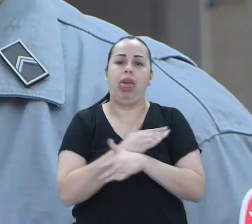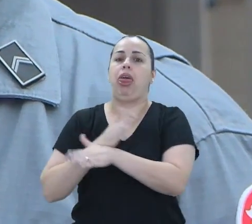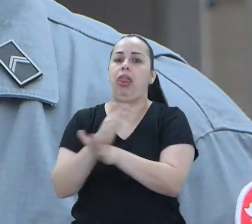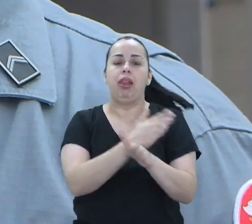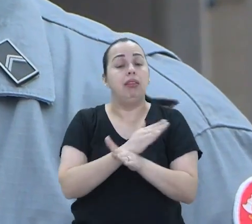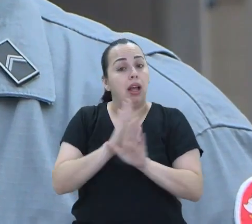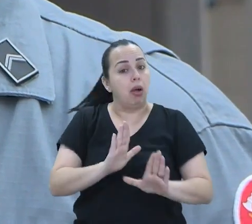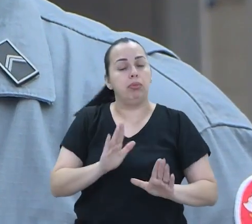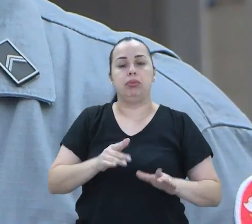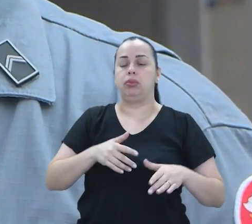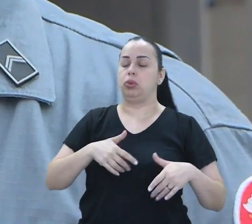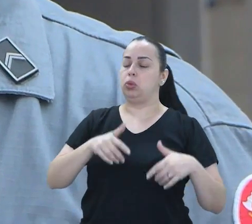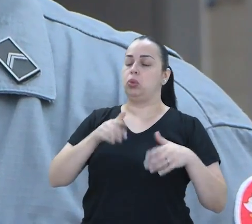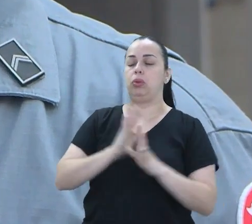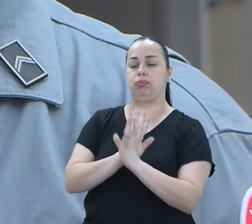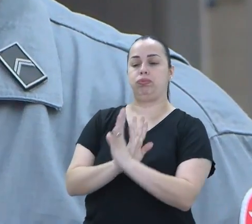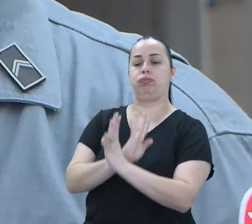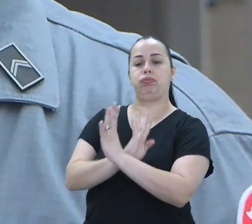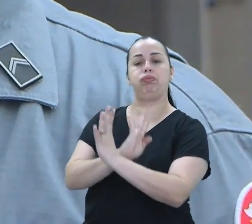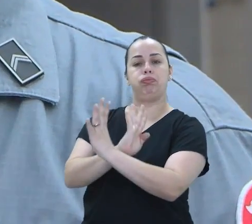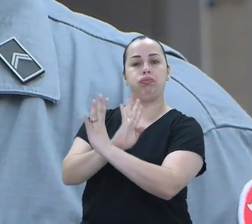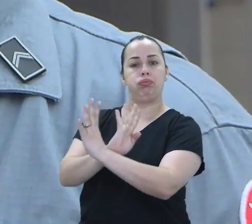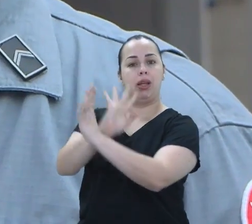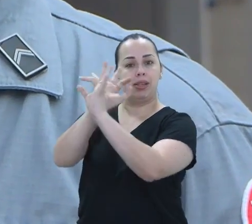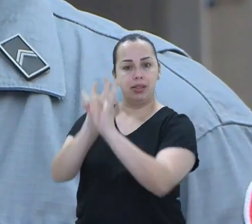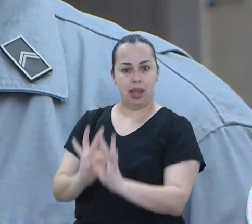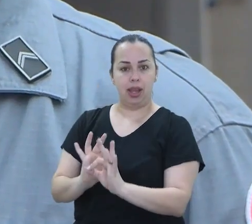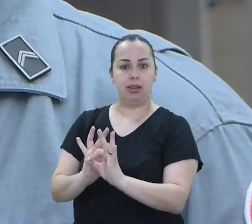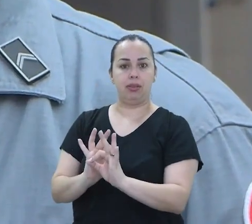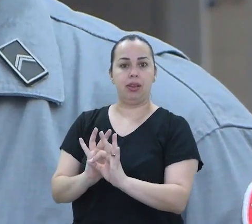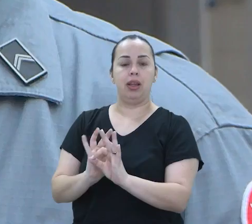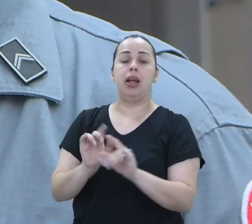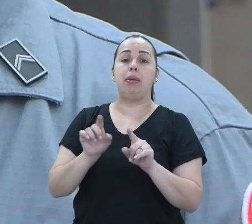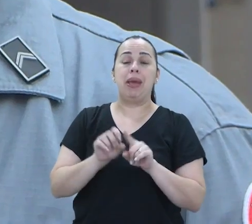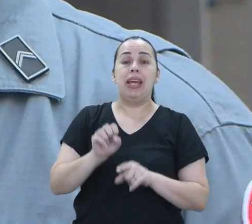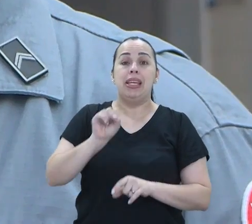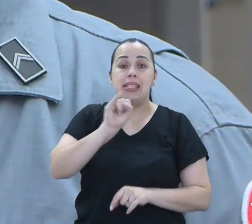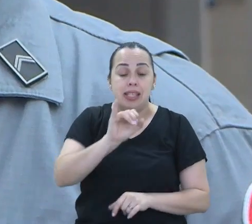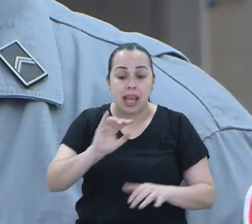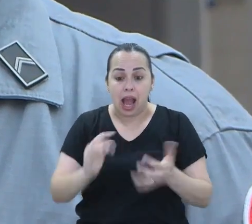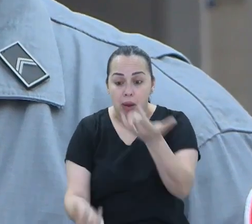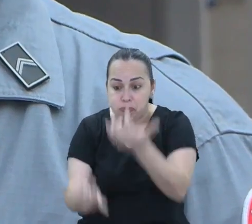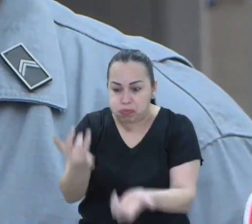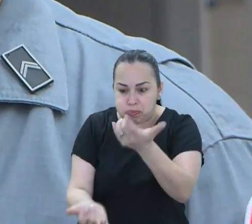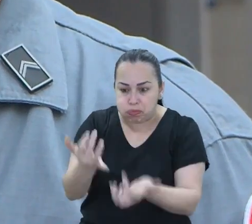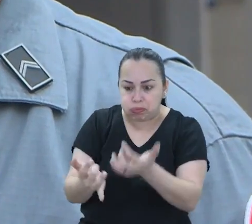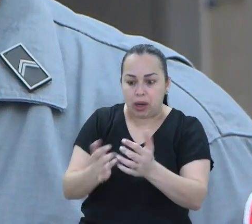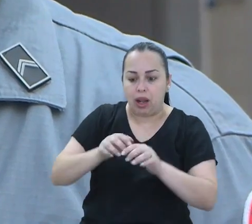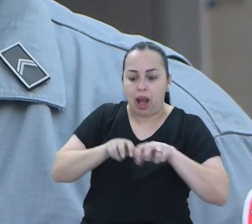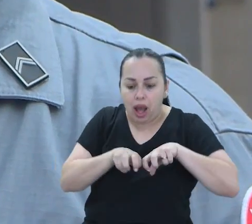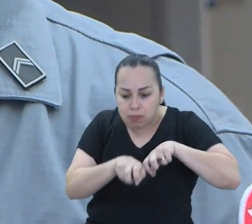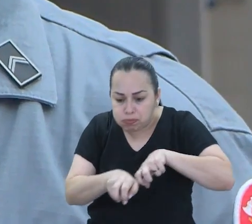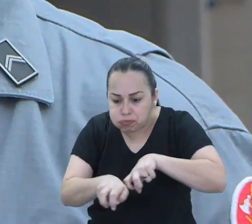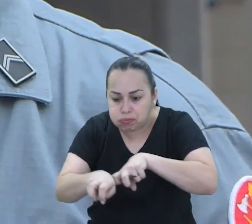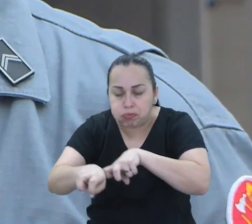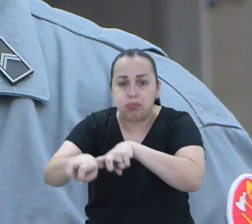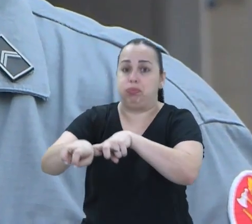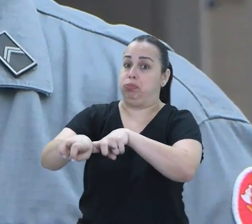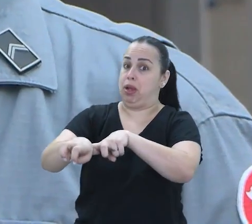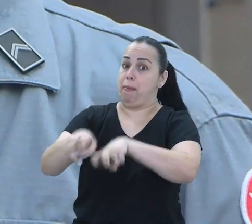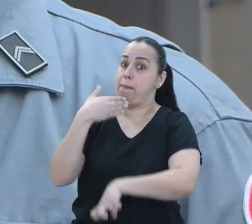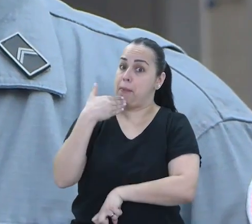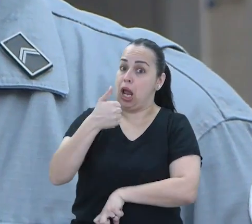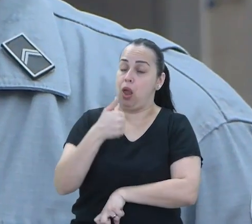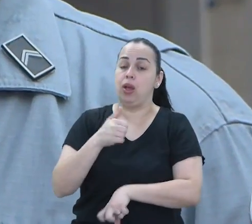destino, né? Sair para um caminho certo, um atrás do outro. E um pouco abaixado, né? Se caso for em caso de incêndio, tiver aí, por exemplo,